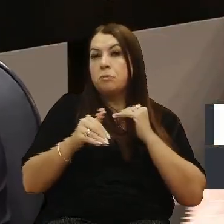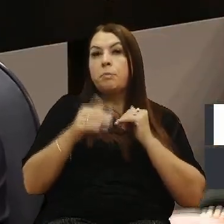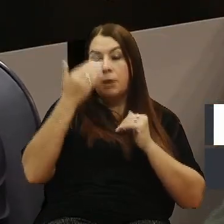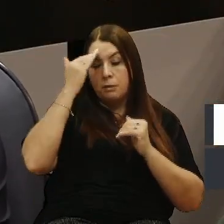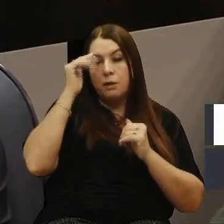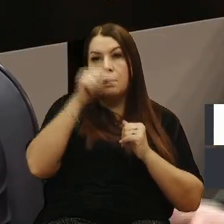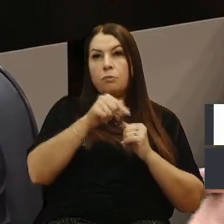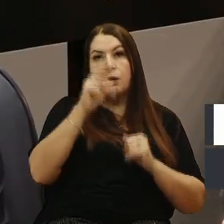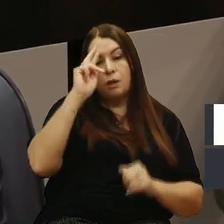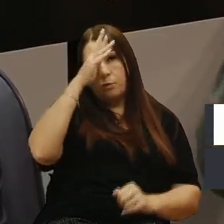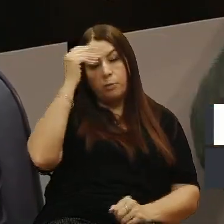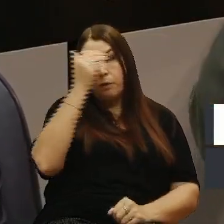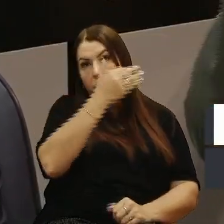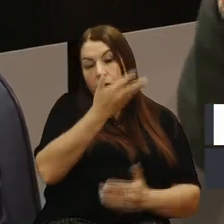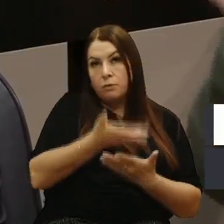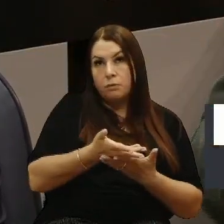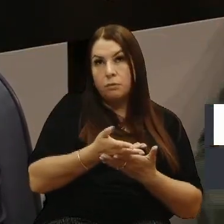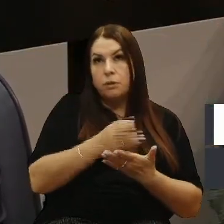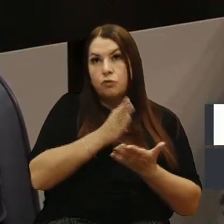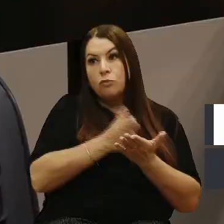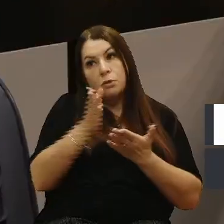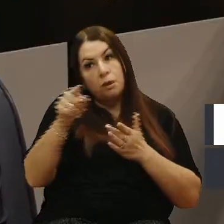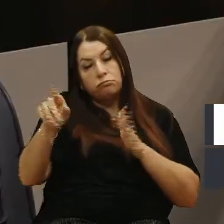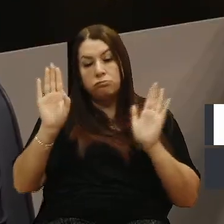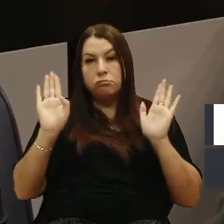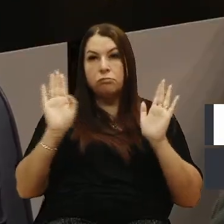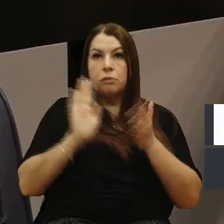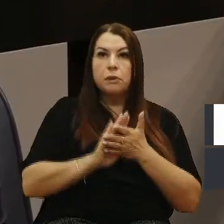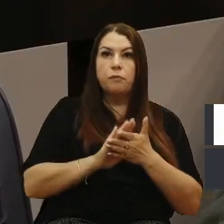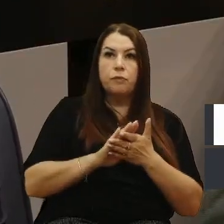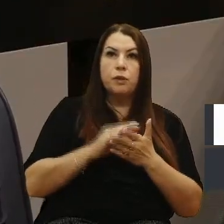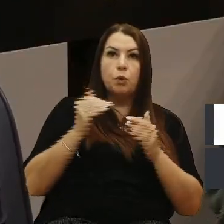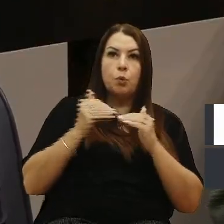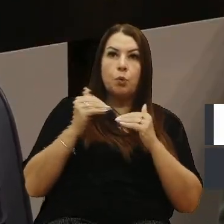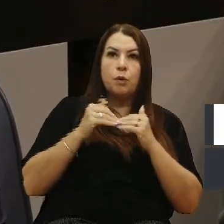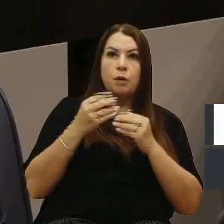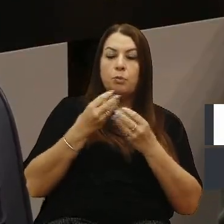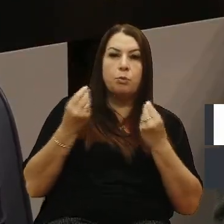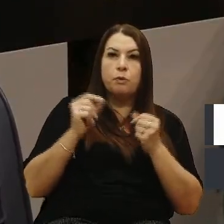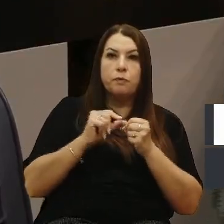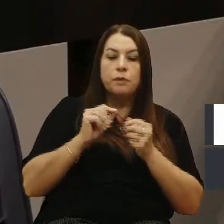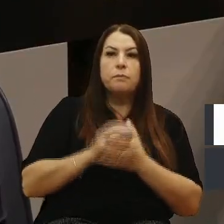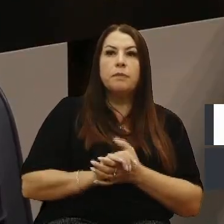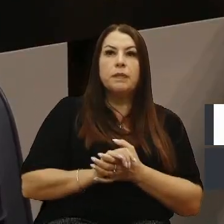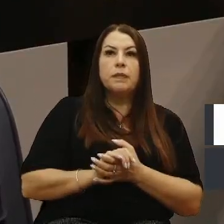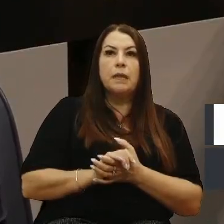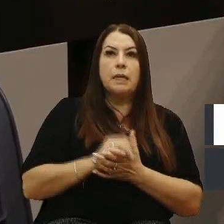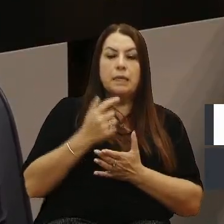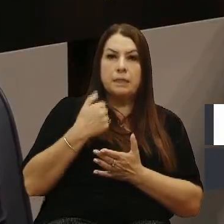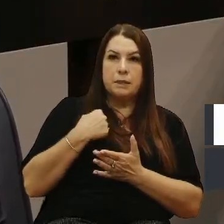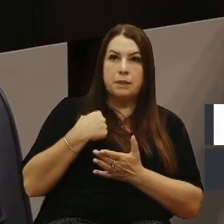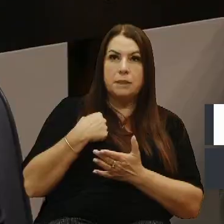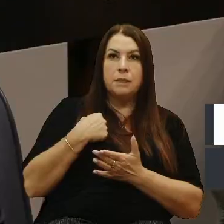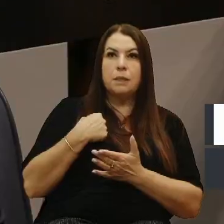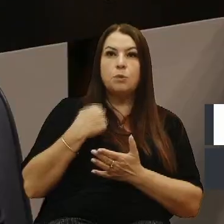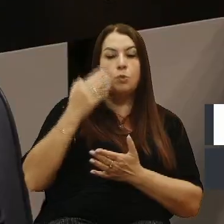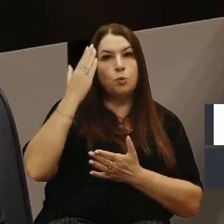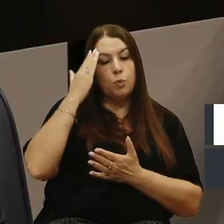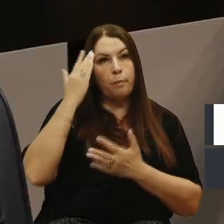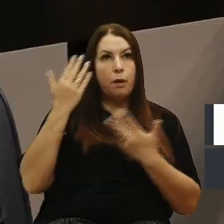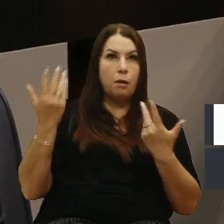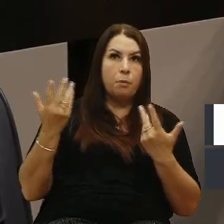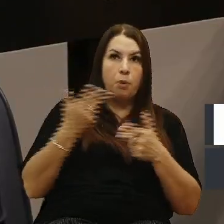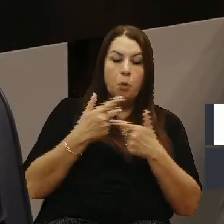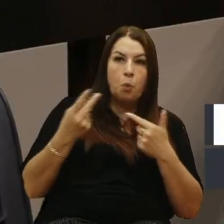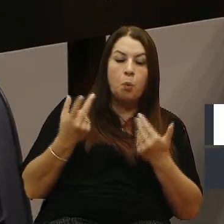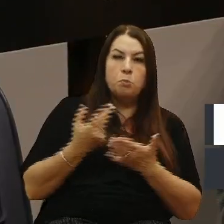que ele é o prefeito, né? Então, se ele direcionar para aquele lado, eu vou ter que concordar, não tem muito o que fazer. Se eu souber de alguma